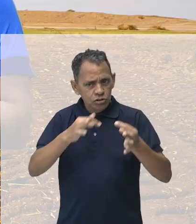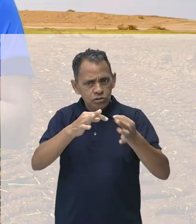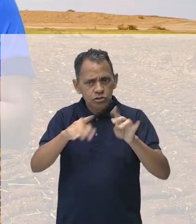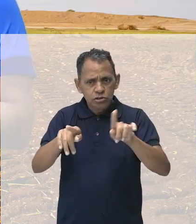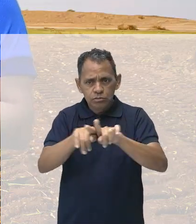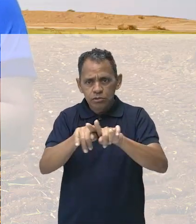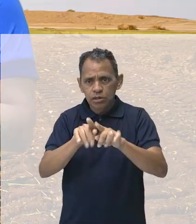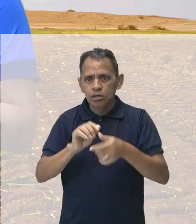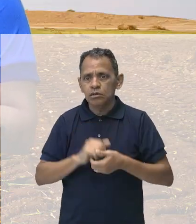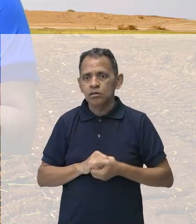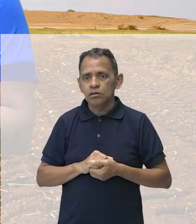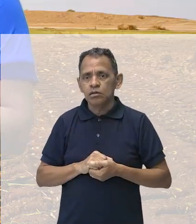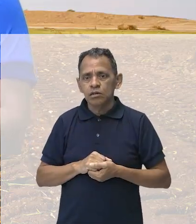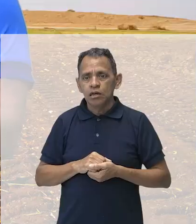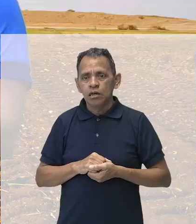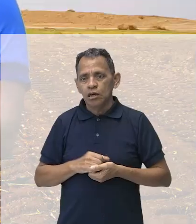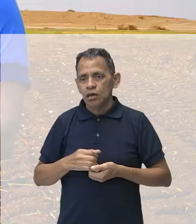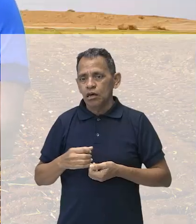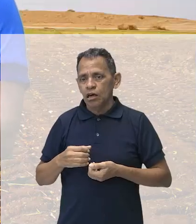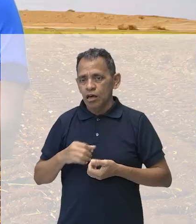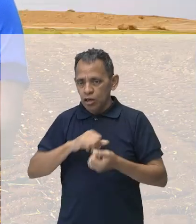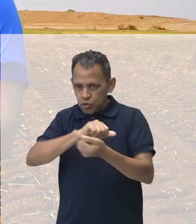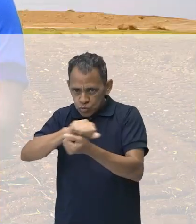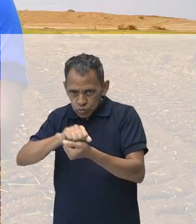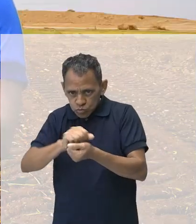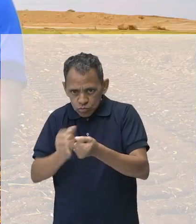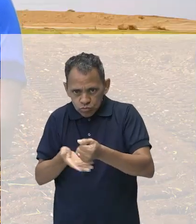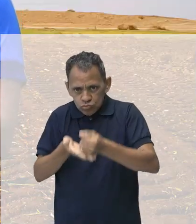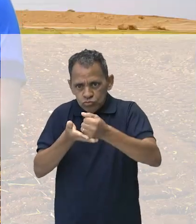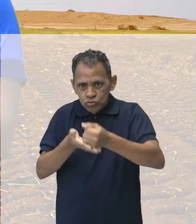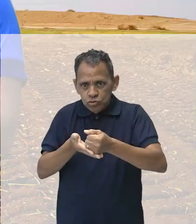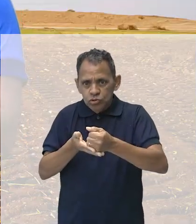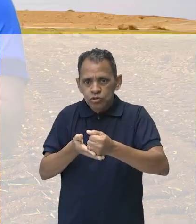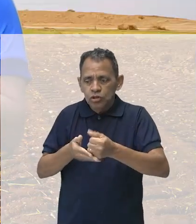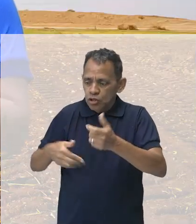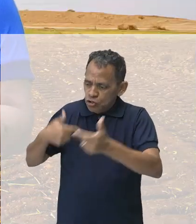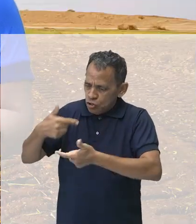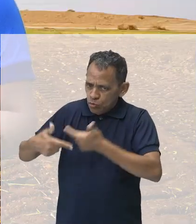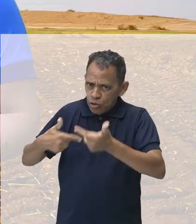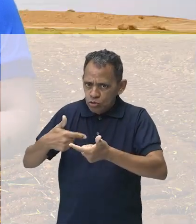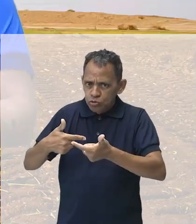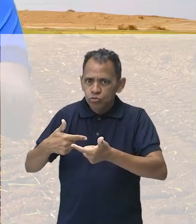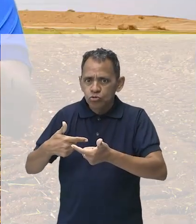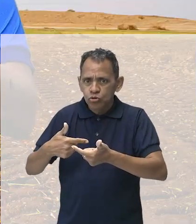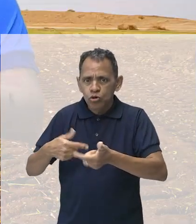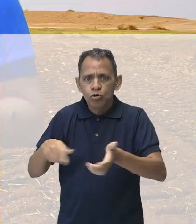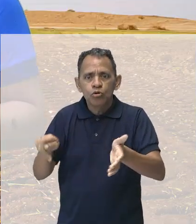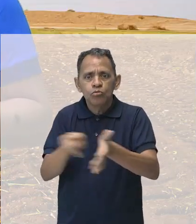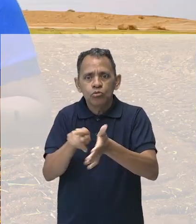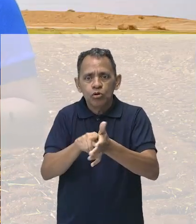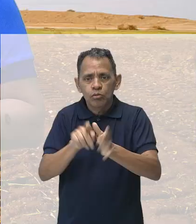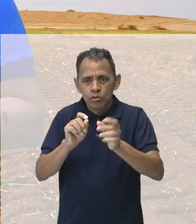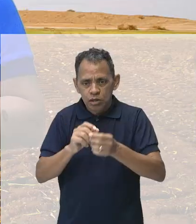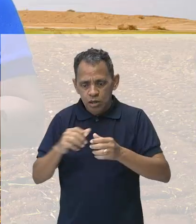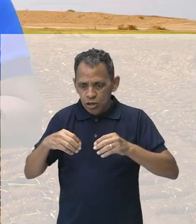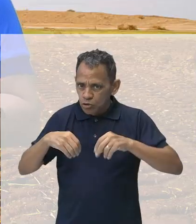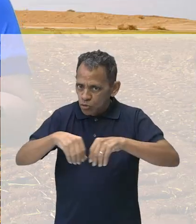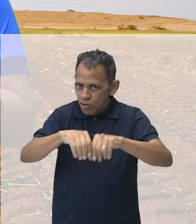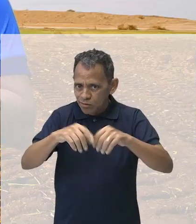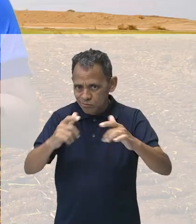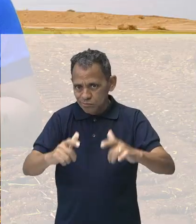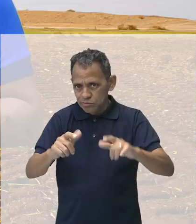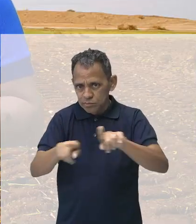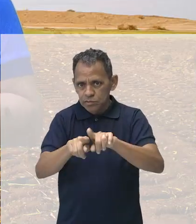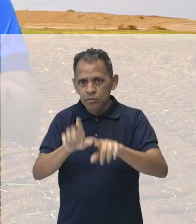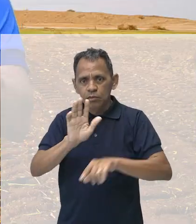a situação ali, né, de o trabalhador, o agricultor ali trabalhar na sua terra, porém, ele também acaba